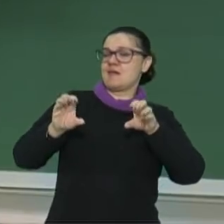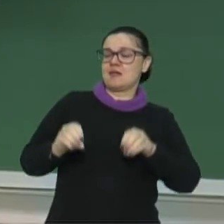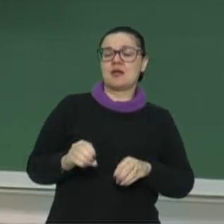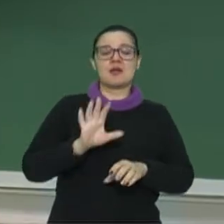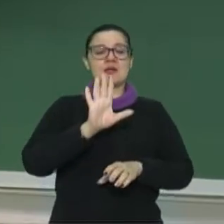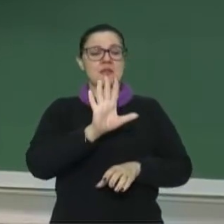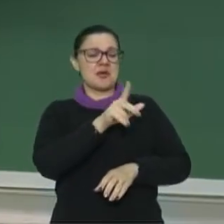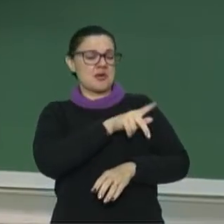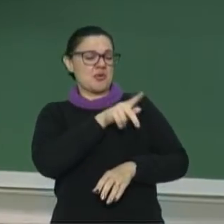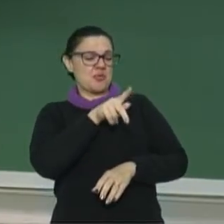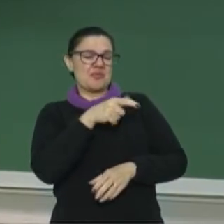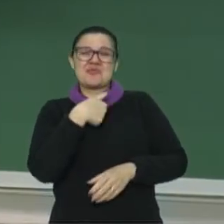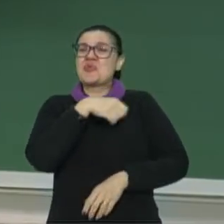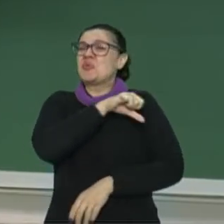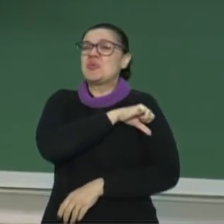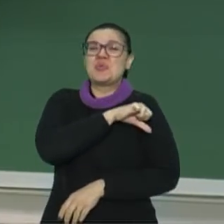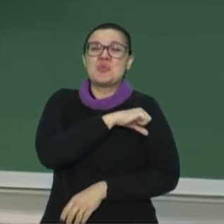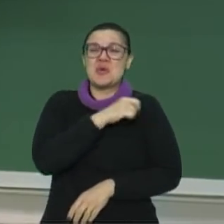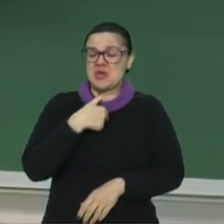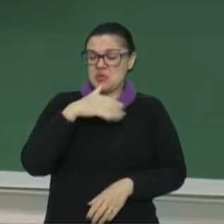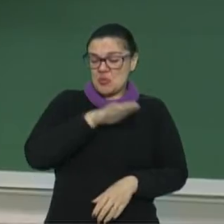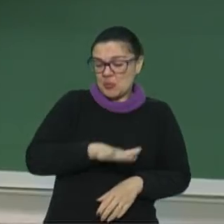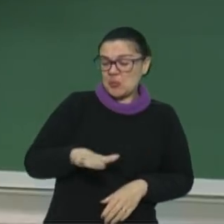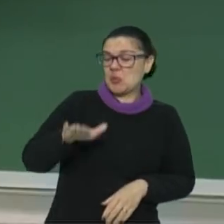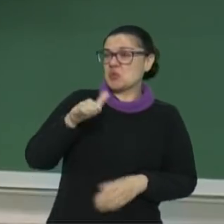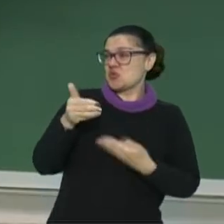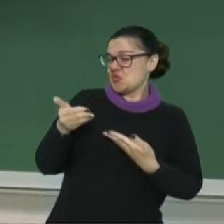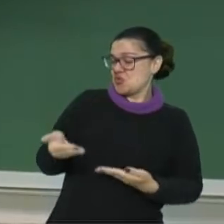dizer, mas professora, eu estou no 9º ano, ainda sou muito